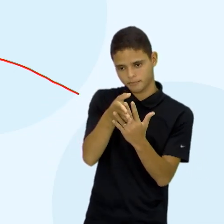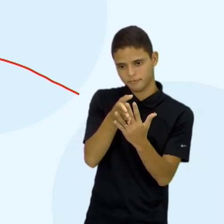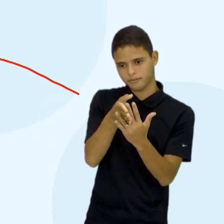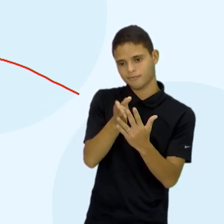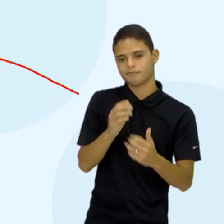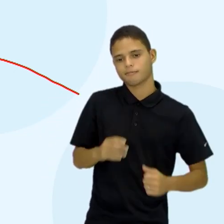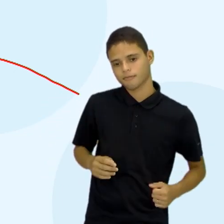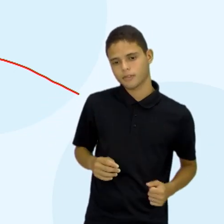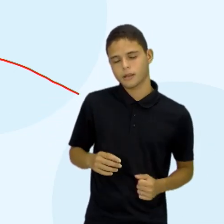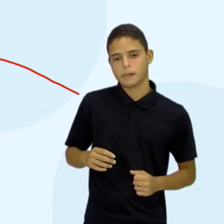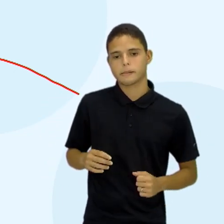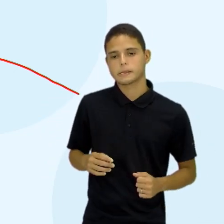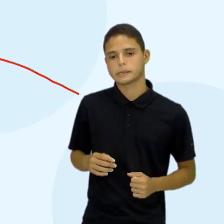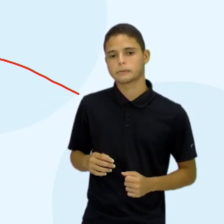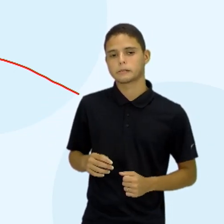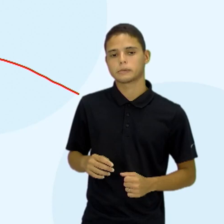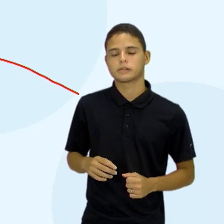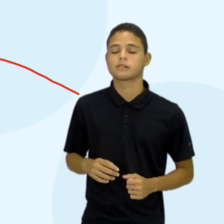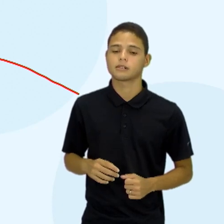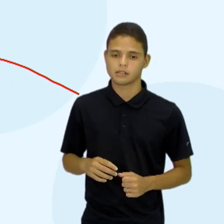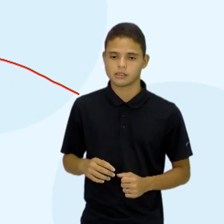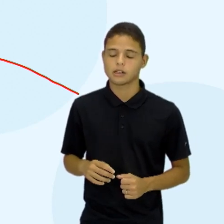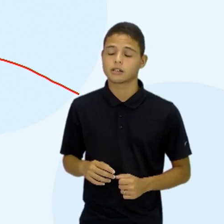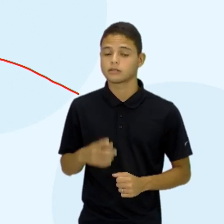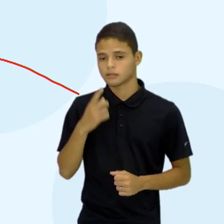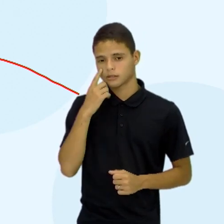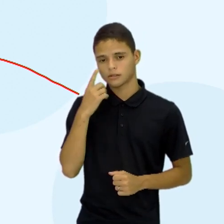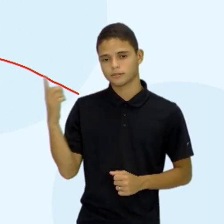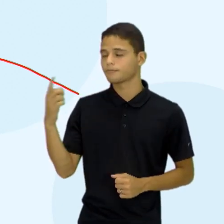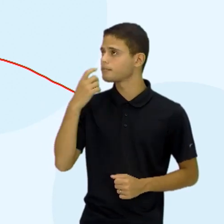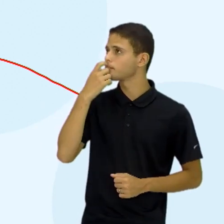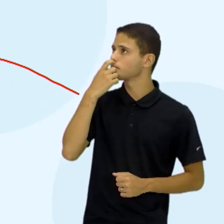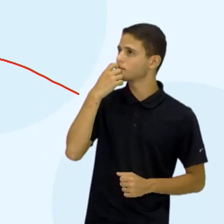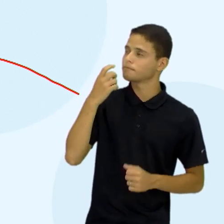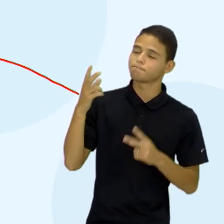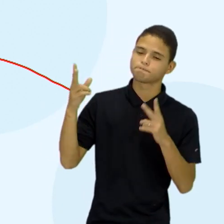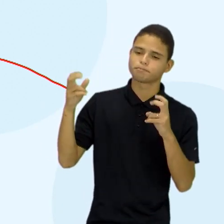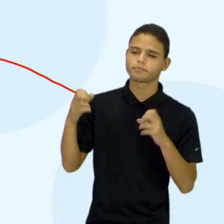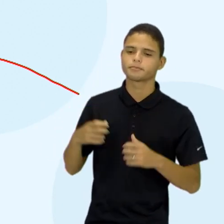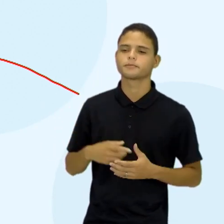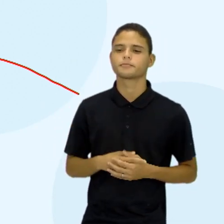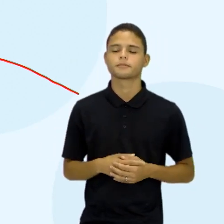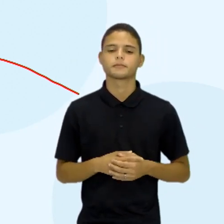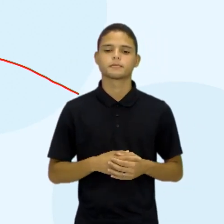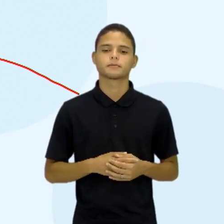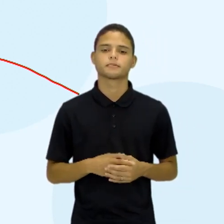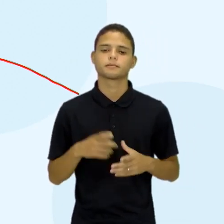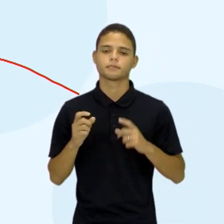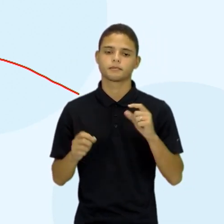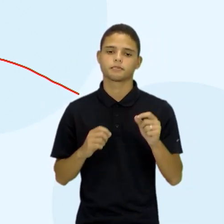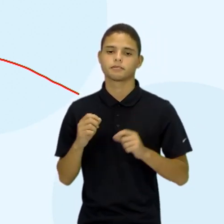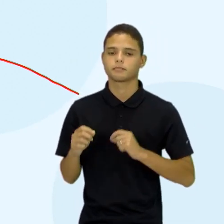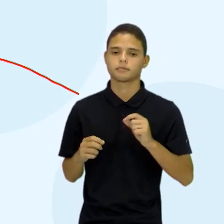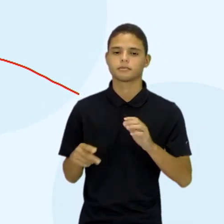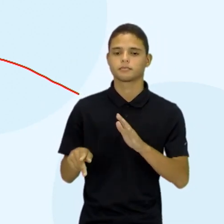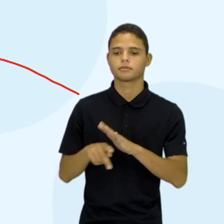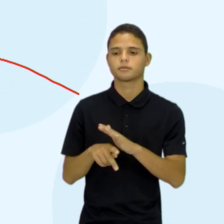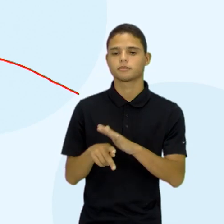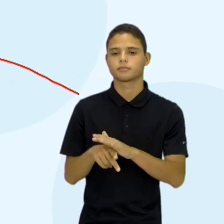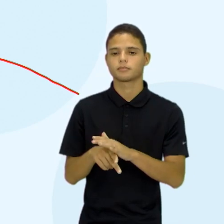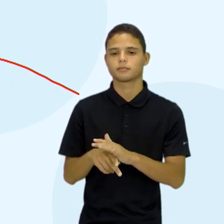digamos dessa trajetória aparente solar aqui é o ponto cardeal oeste